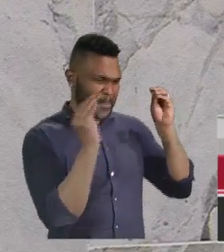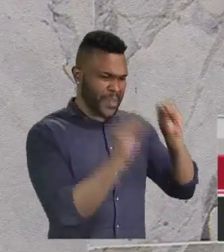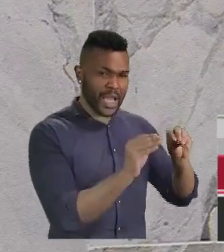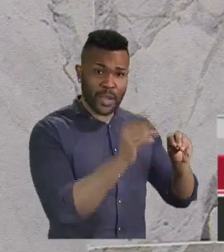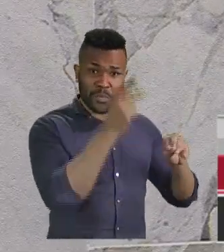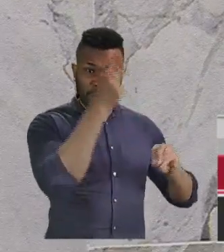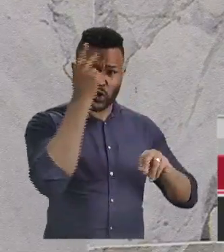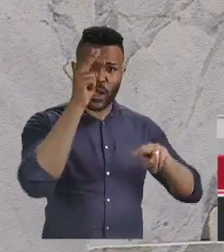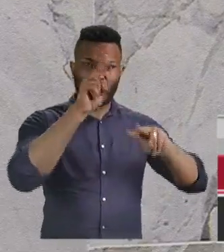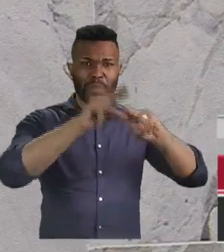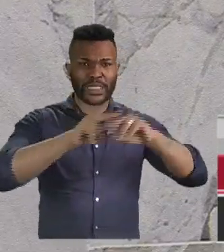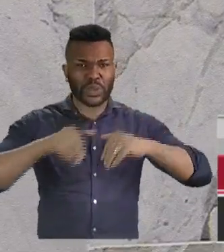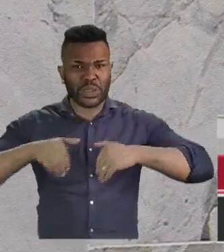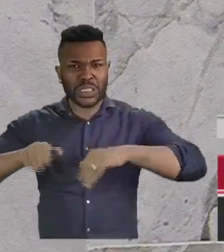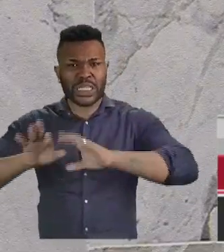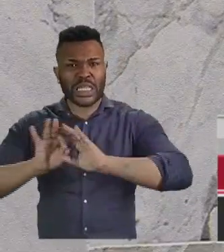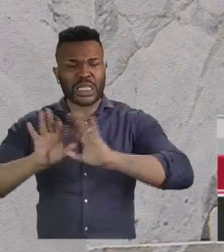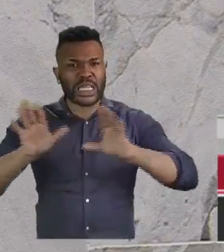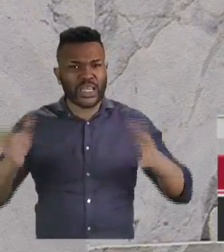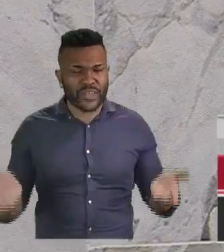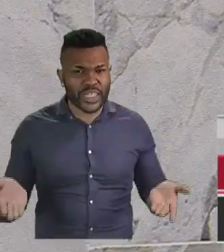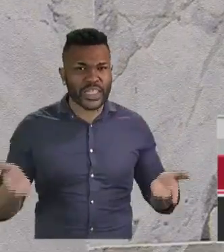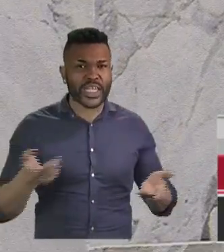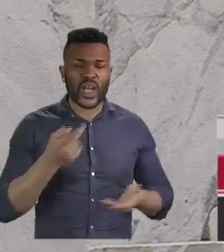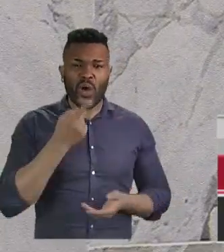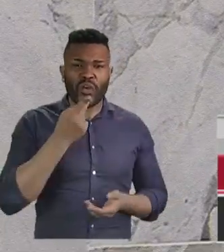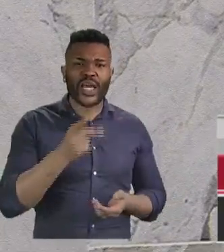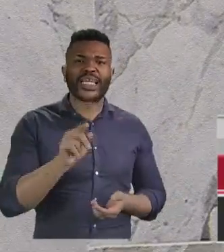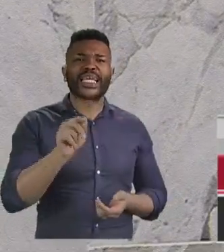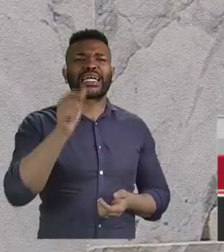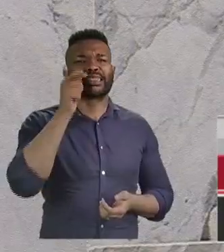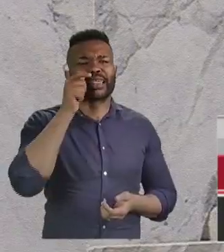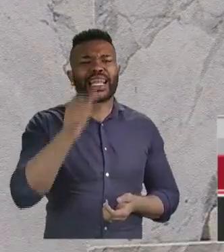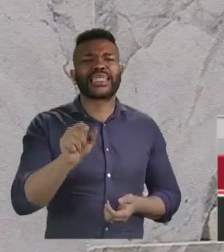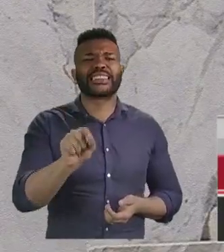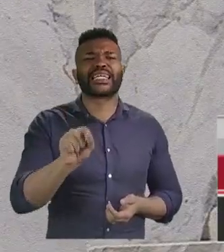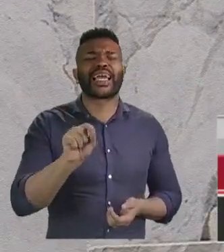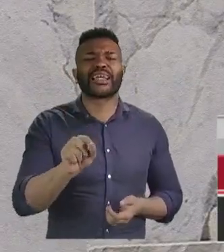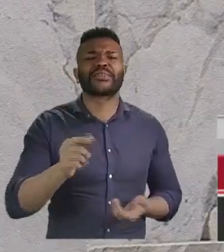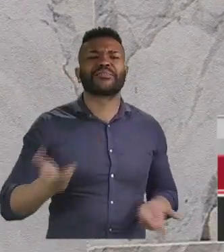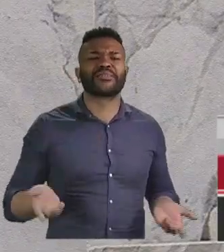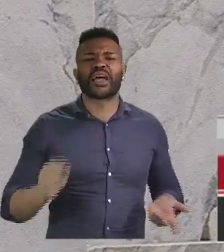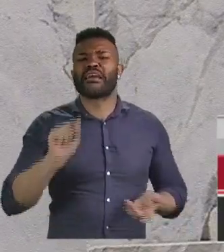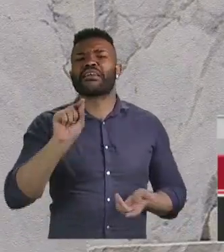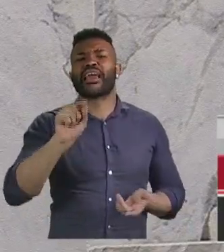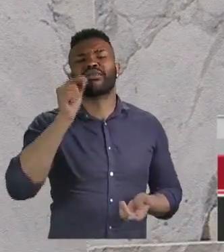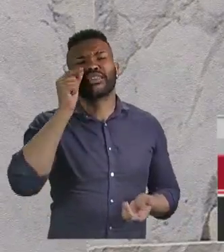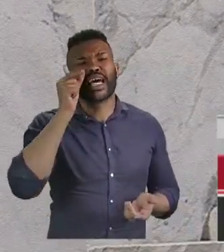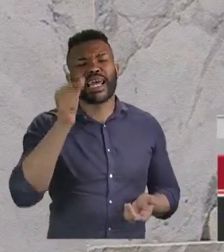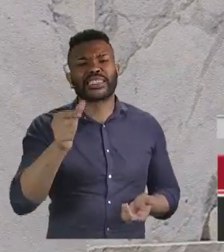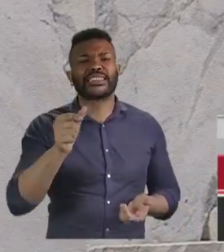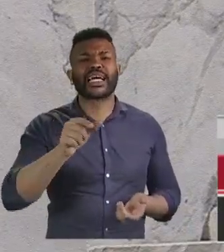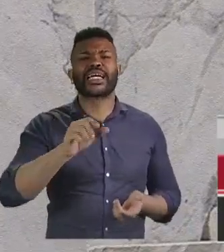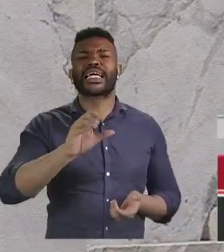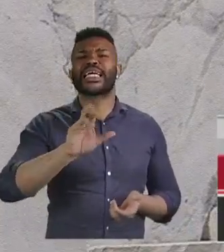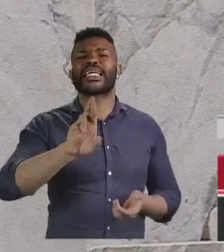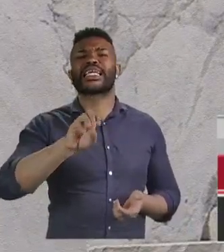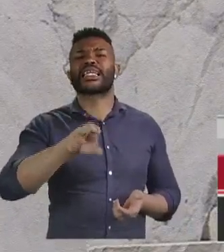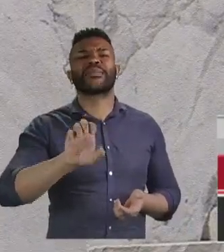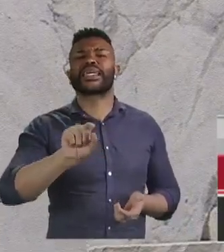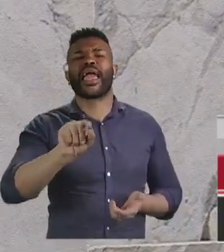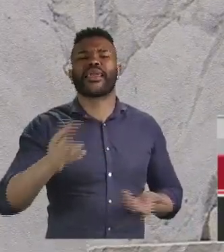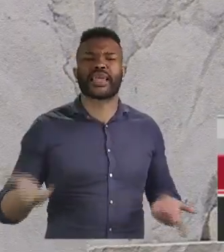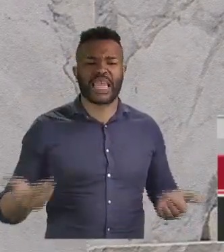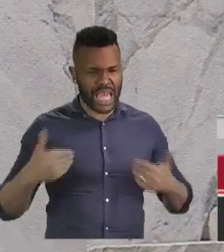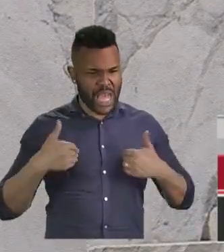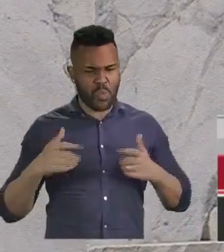na rua. Eu disse outro dia, a quem interessa isso, senhores deputados? A quem interessa essa criminalidade? A